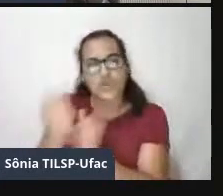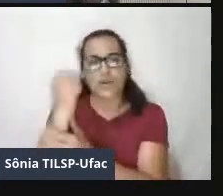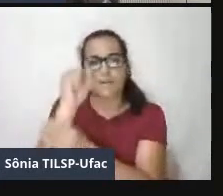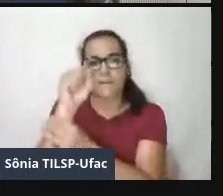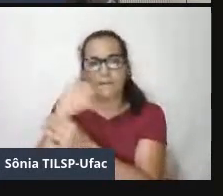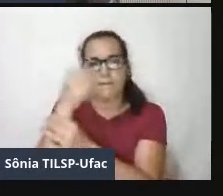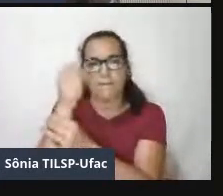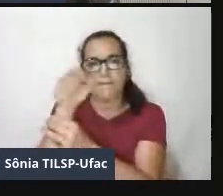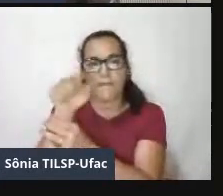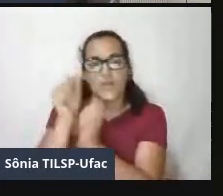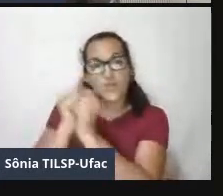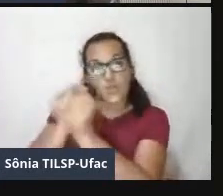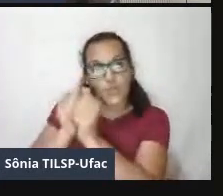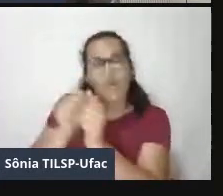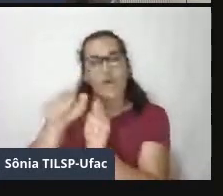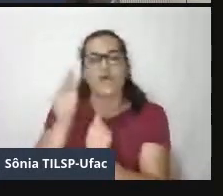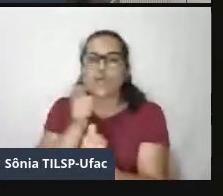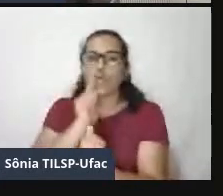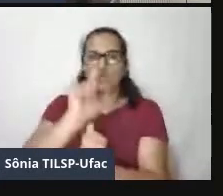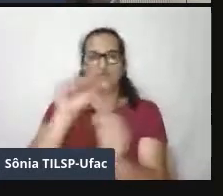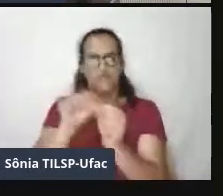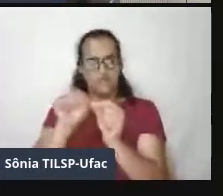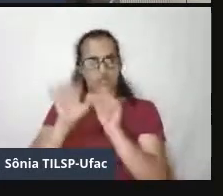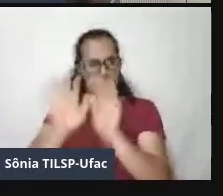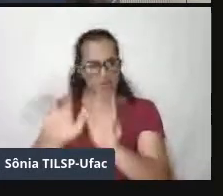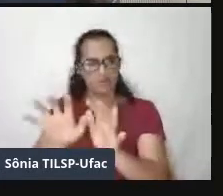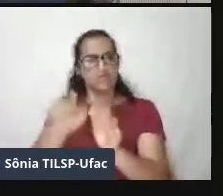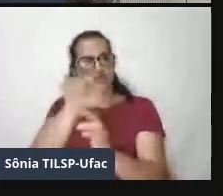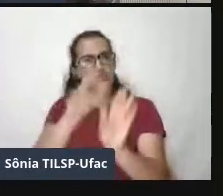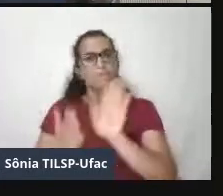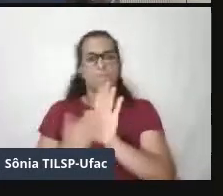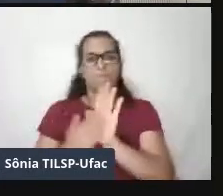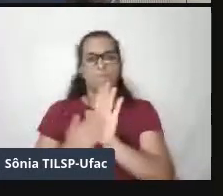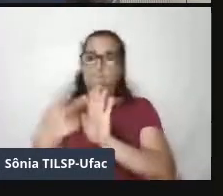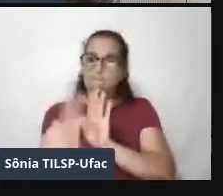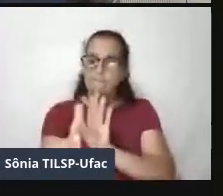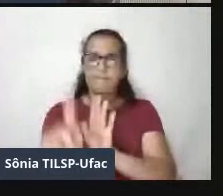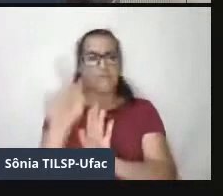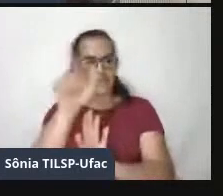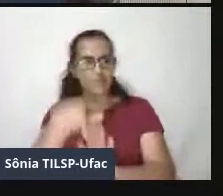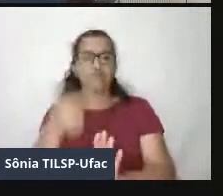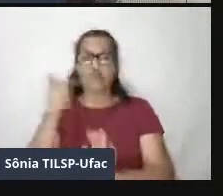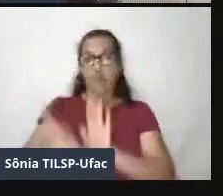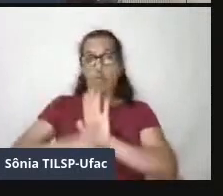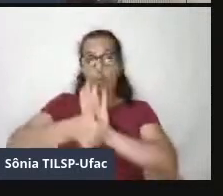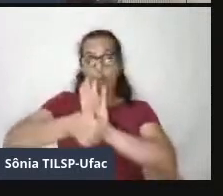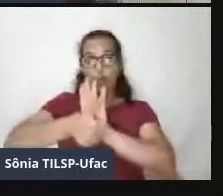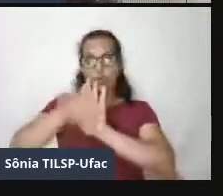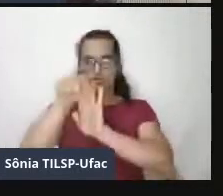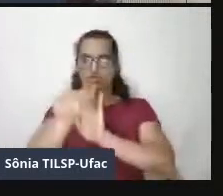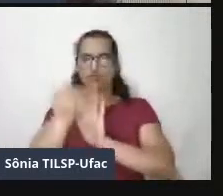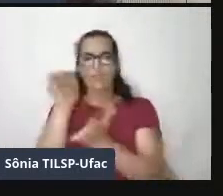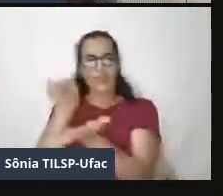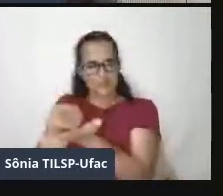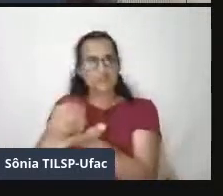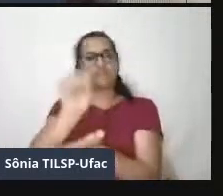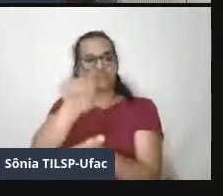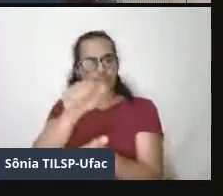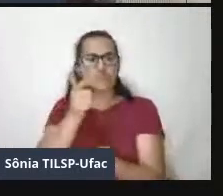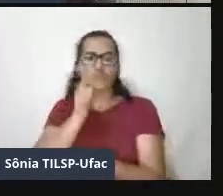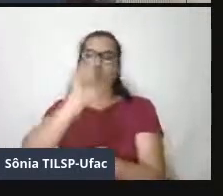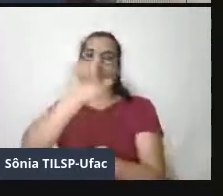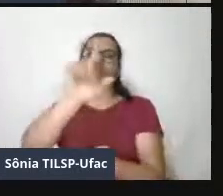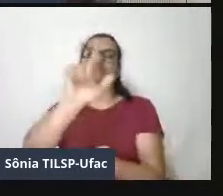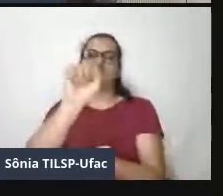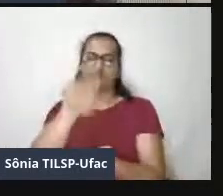Celso, eu sei que a gente vai conseguir fazer isso que você está propondo, o paciente não vai ter um evento negativo, a gente vai conseguir alcançar com sucesso. Em